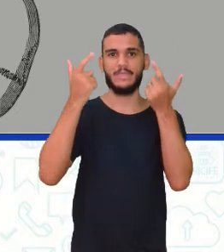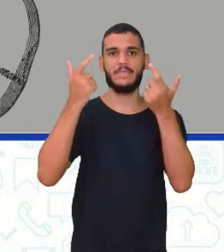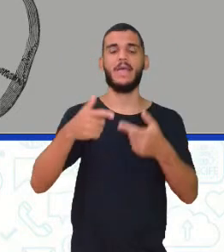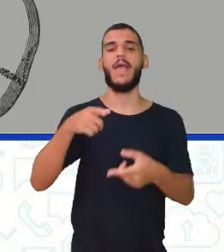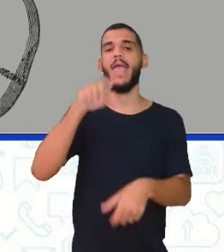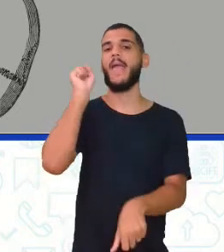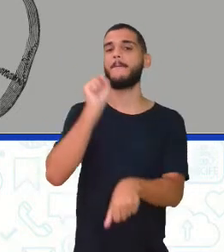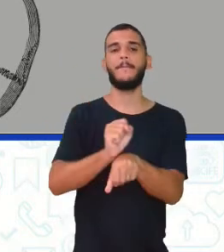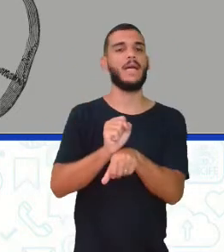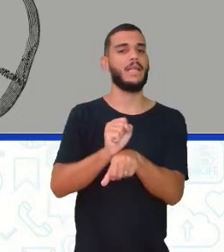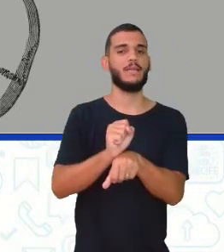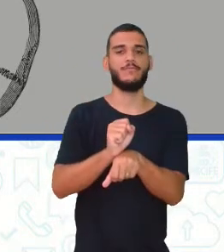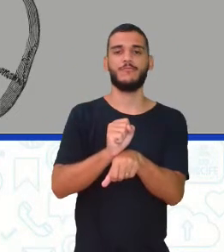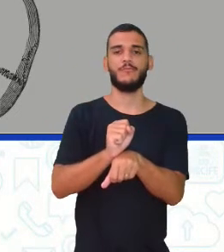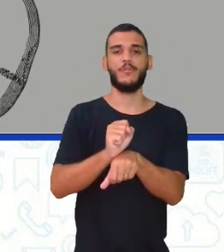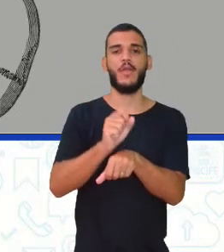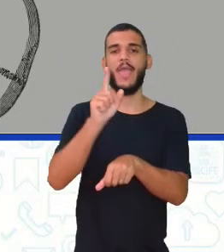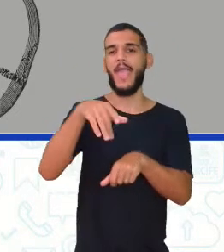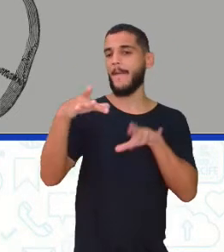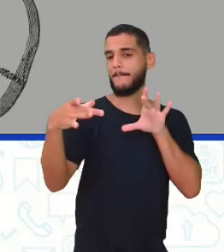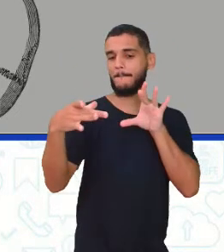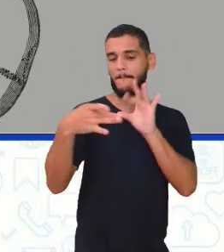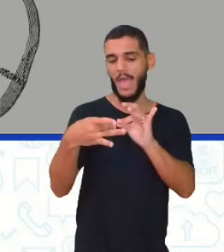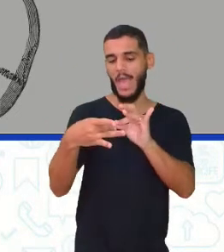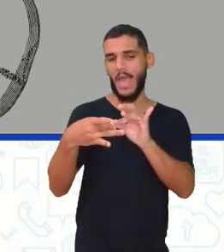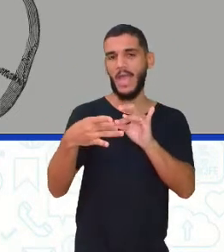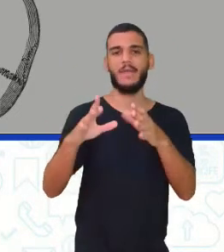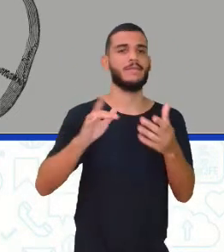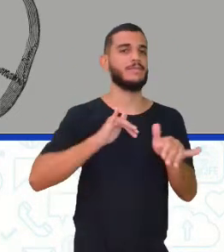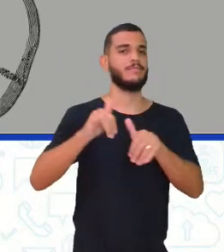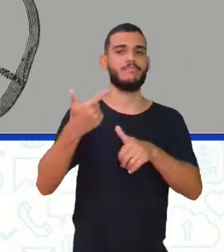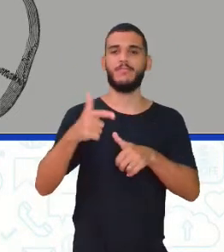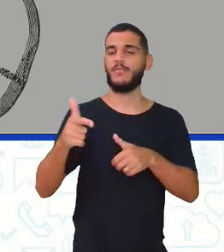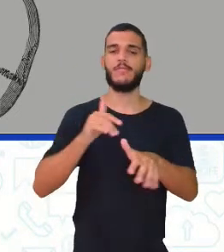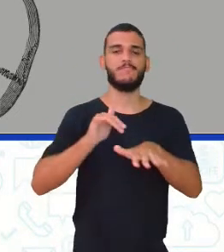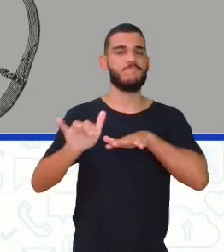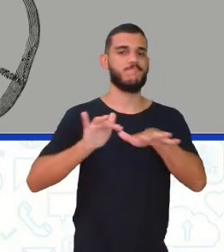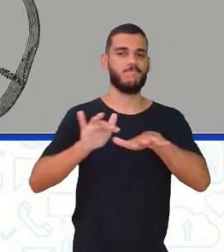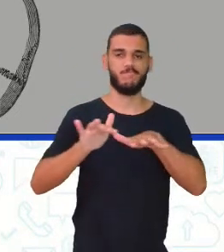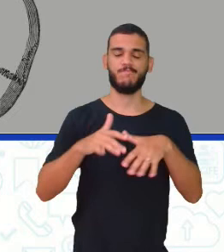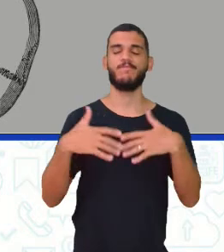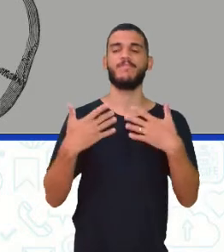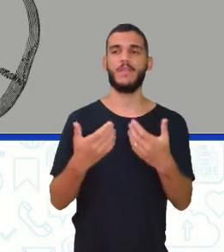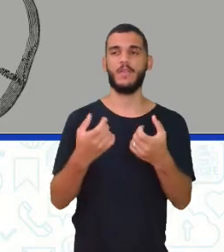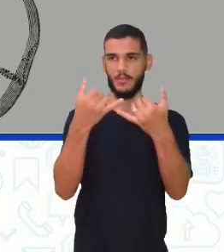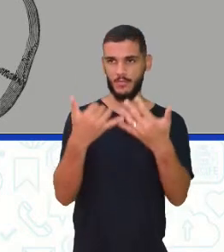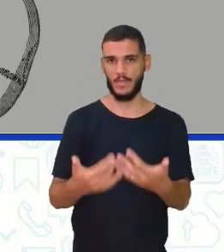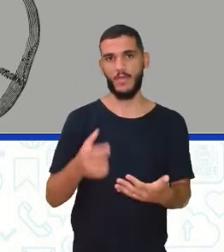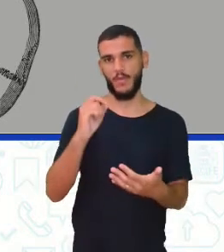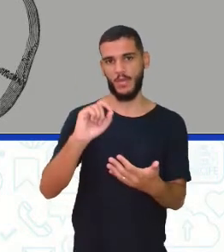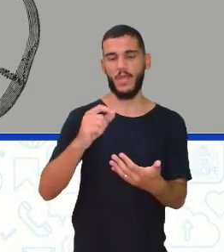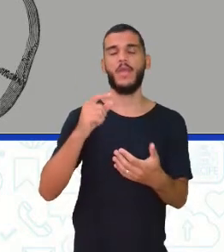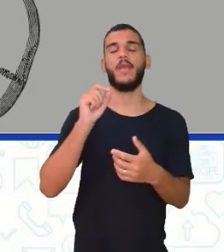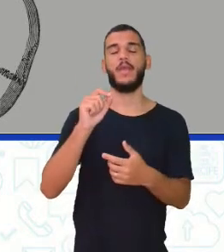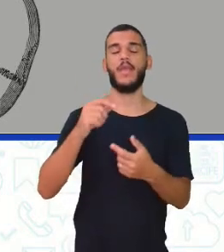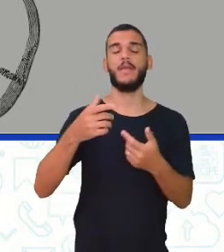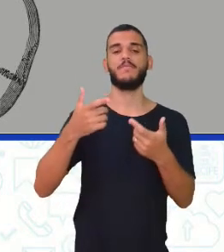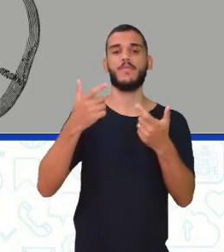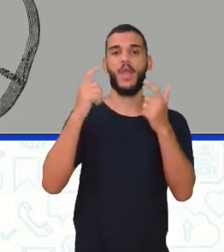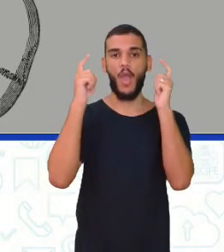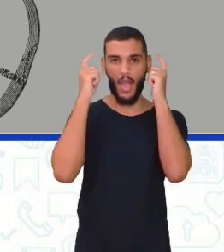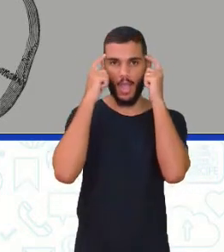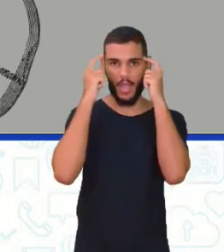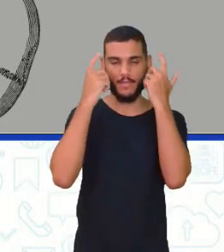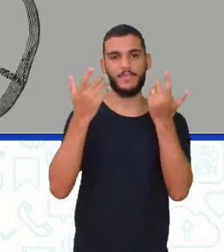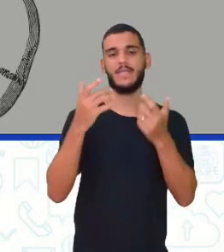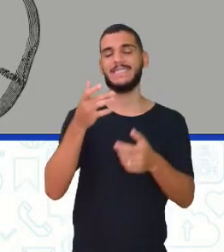estivesse totalmente colado. Então, não tem essa movimentação. Isso que eu estou falando em relação à caixa craniana. A gente não pode esquecer